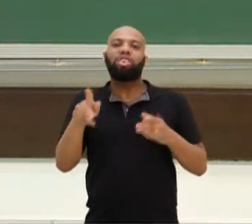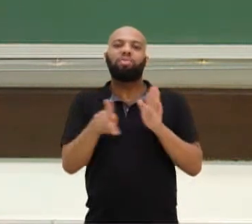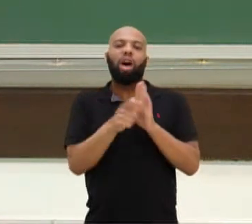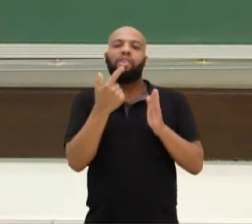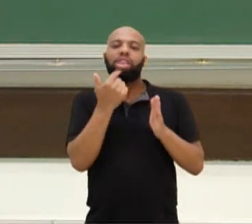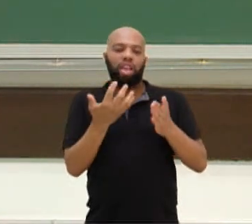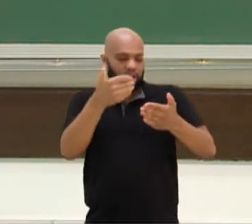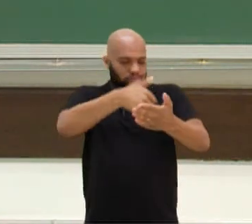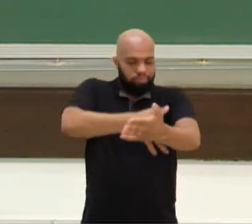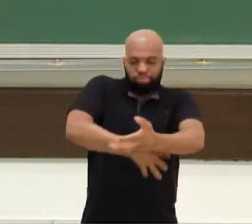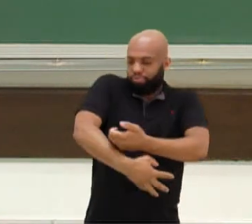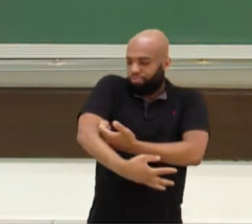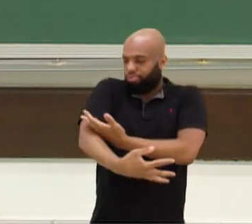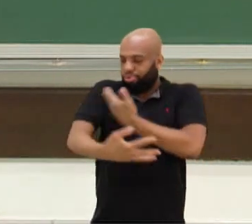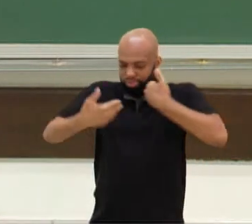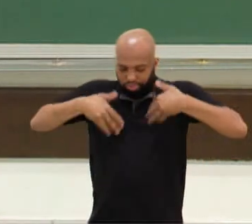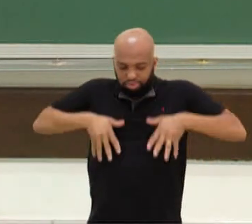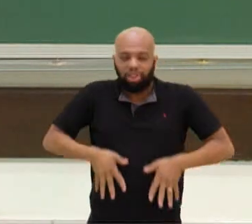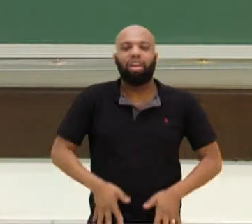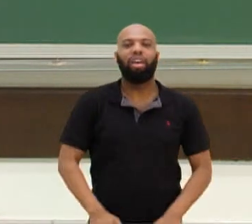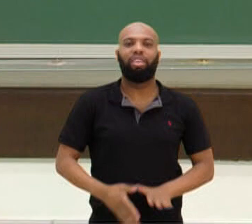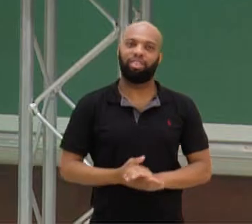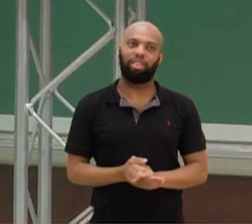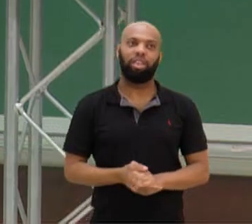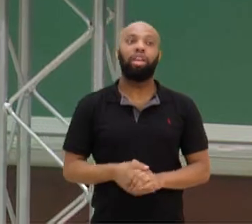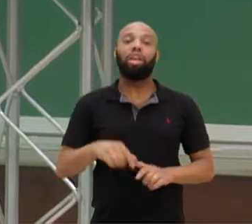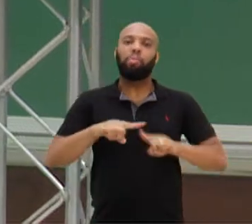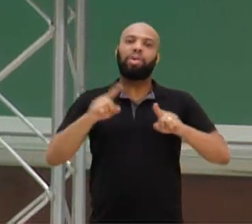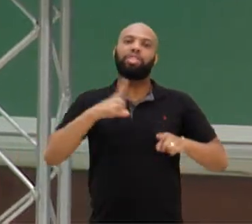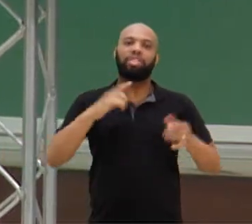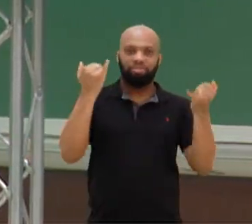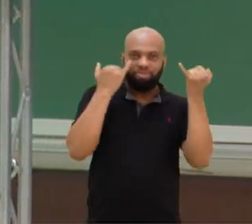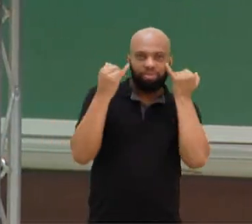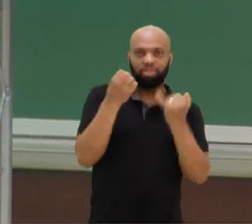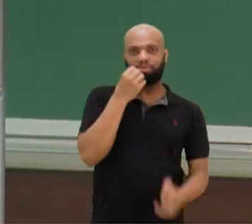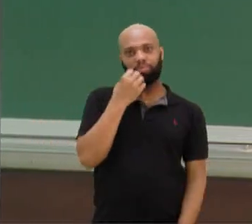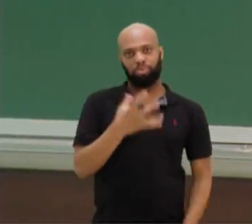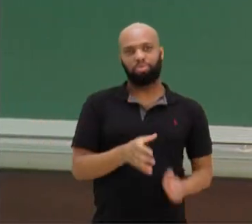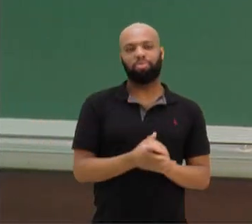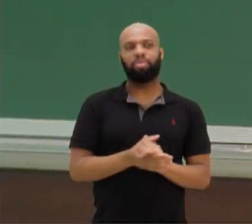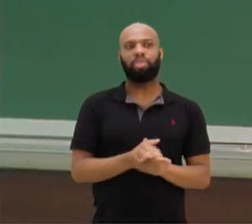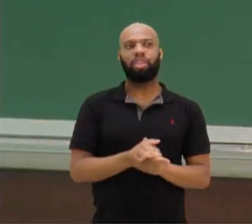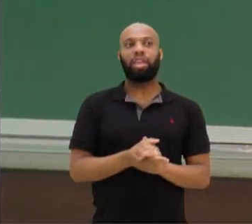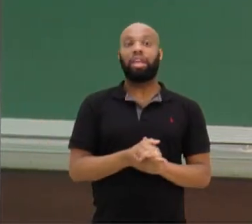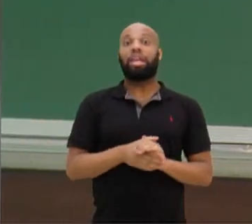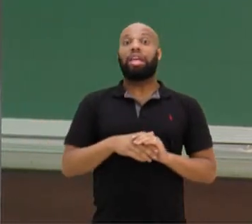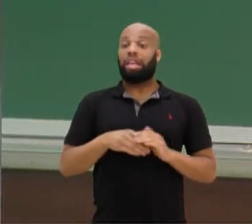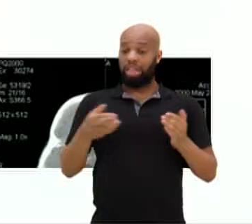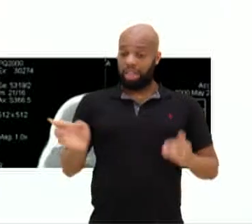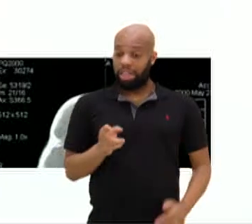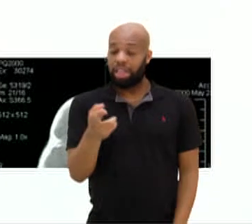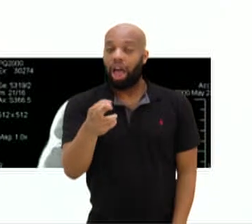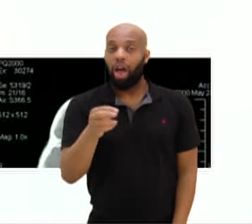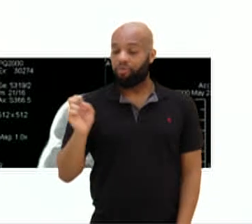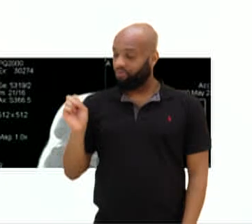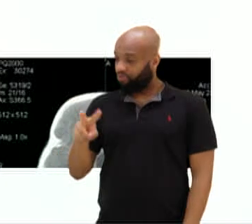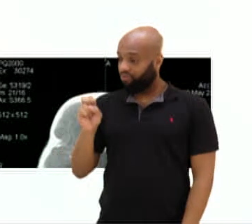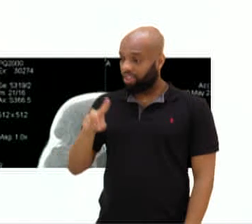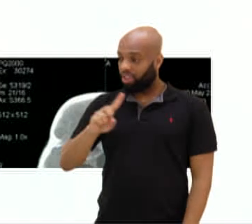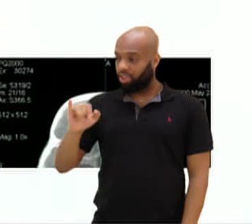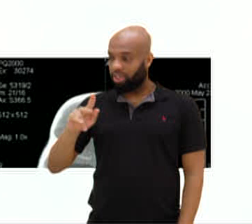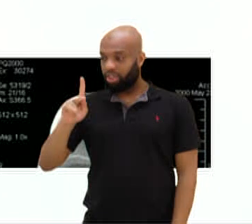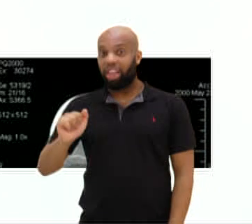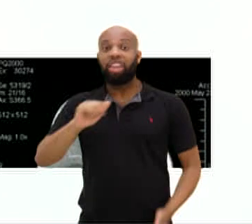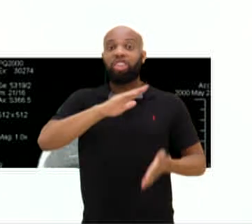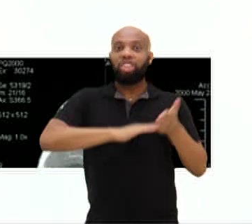Tem que matar o mosquito. Mas uma notícia boa no meio disso tudo. Em camundongos, vírus Zika elimina tumor